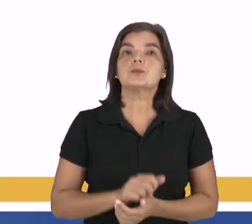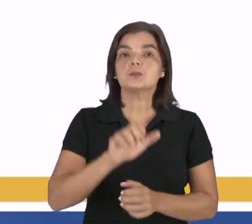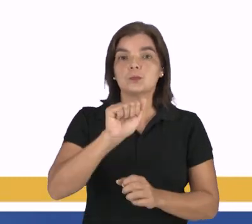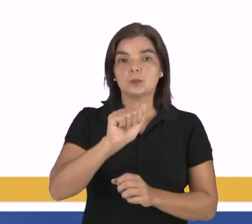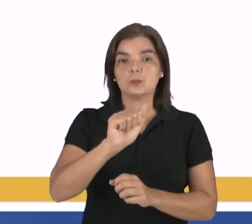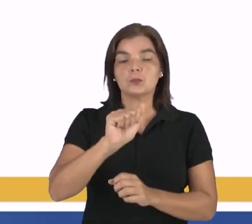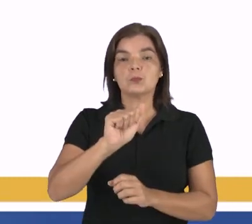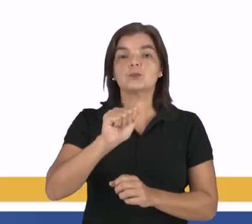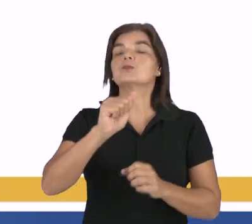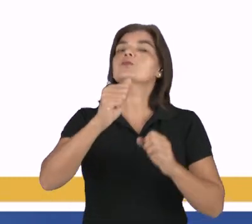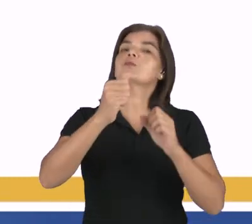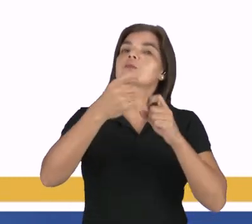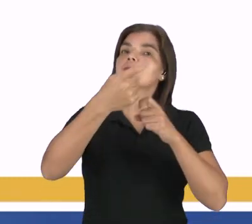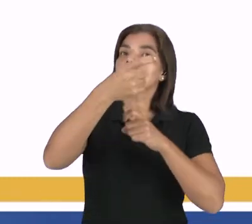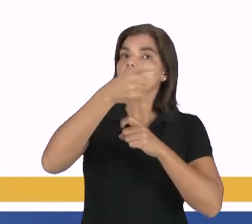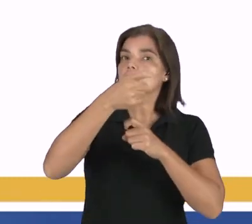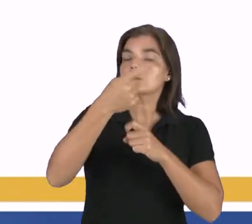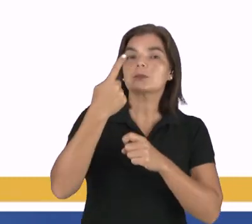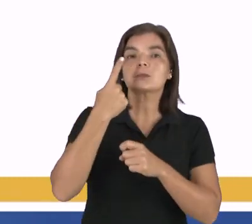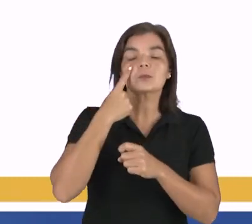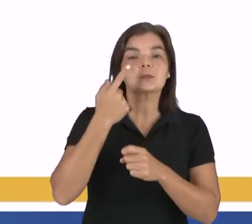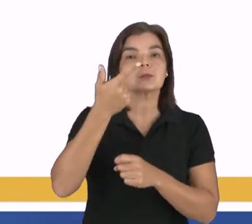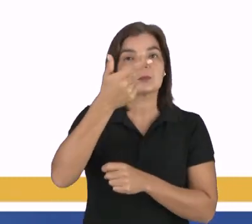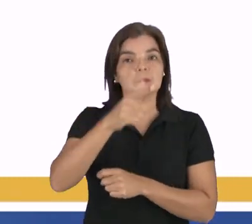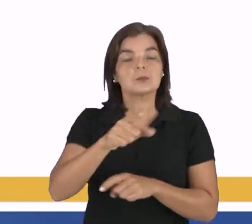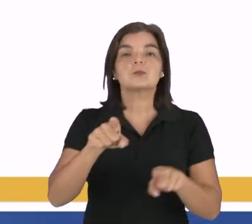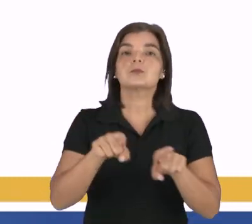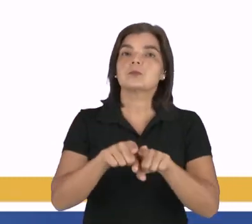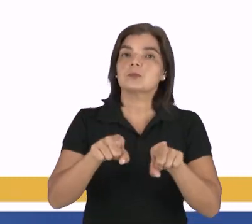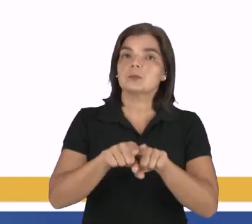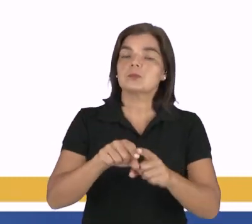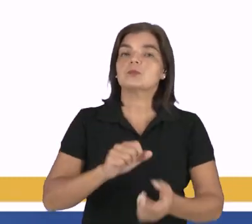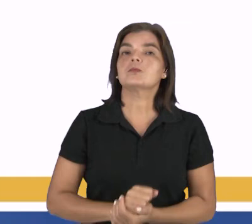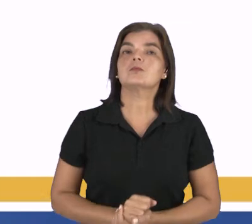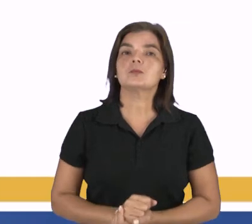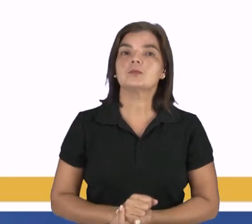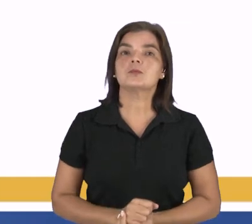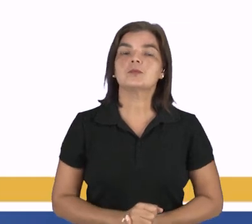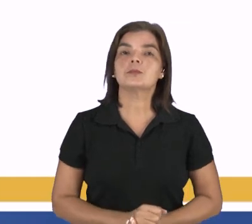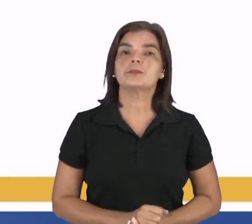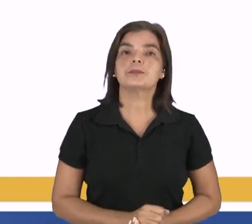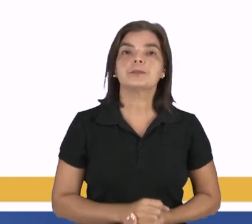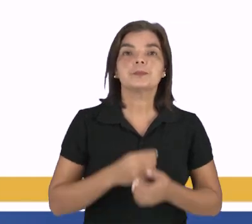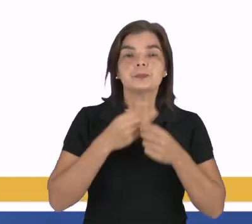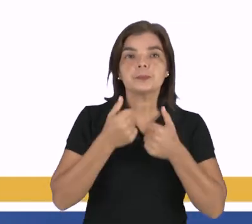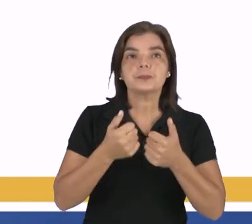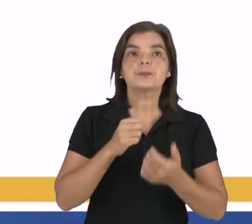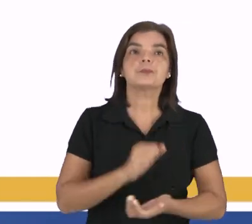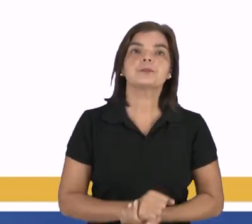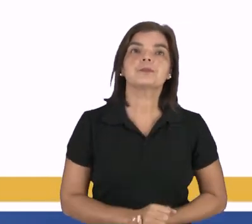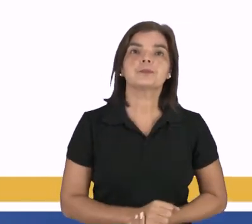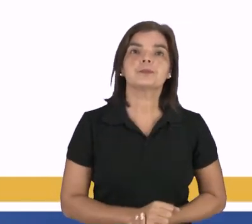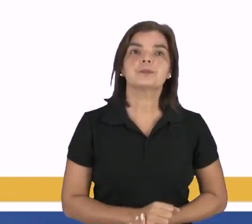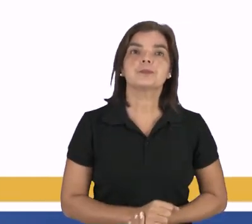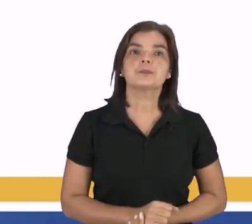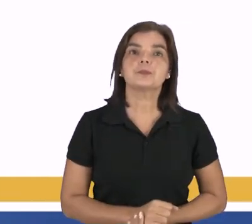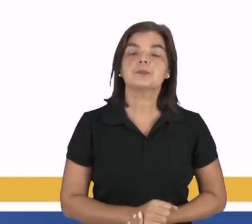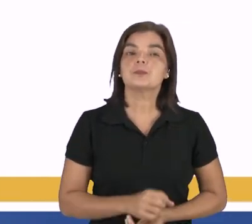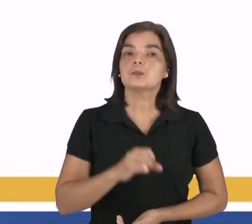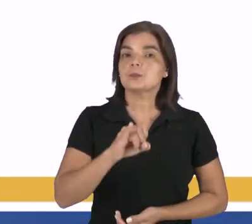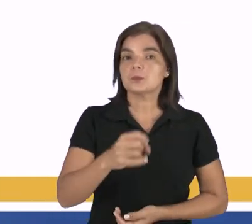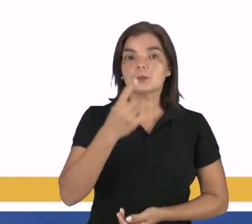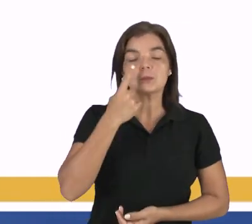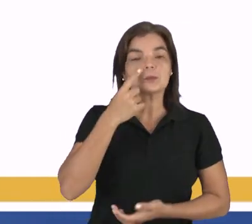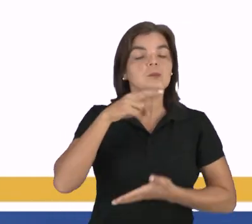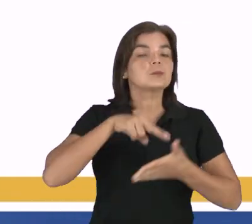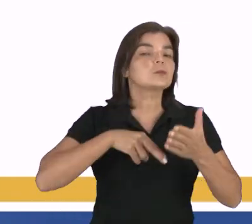a x igual a B, e aí ela vai retratar novamente acerca da exponencial. Tudo bem? Então,